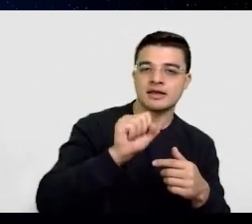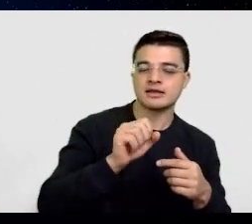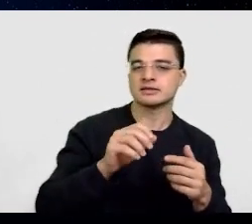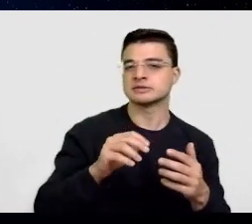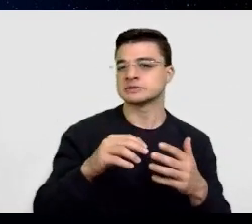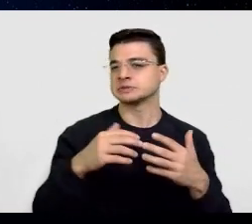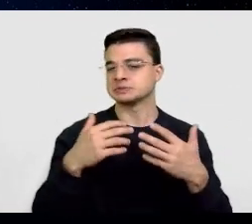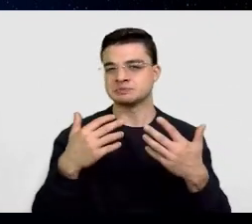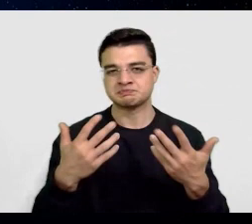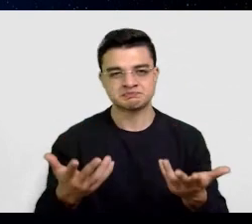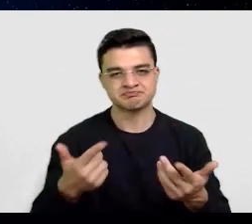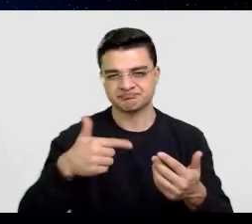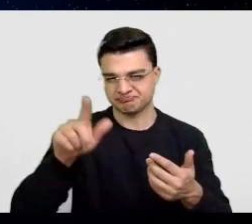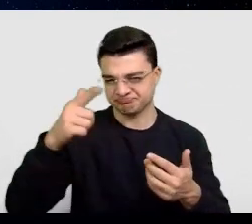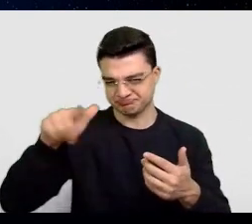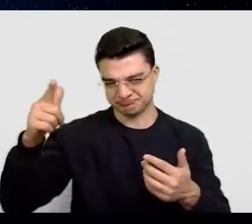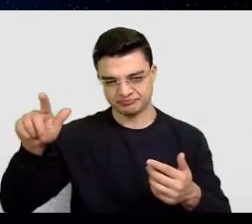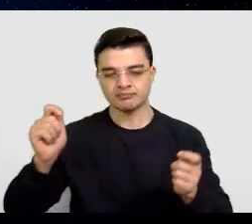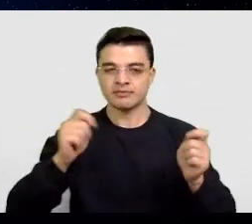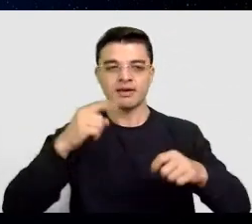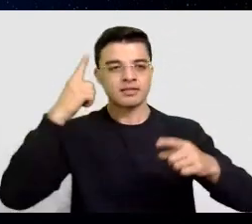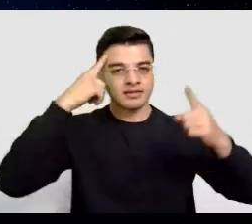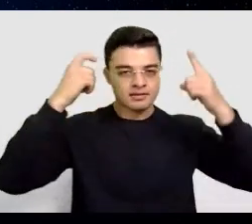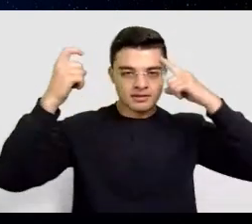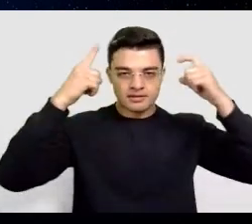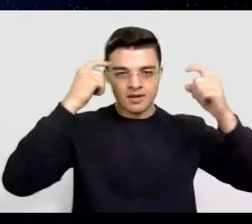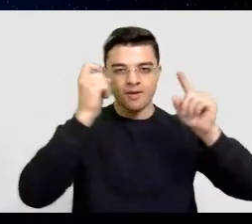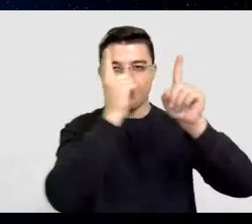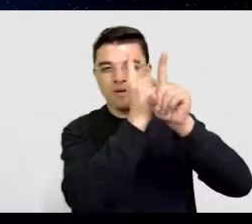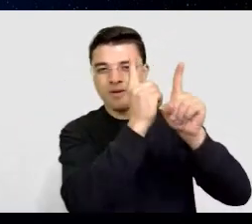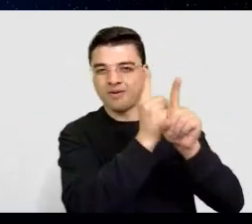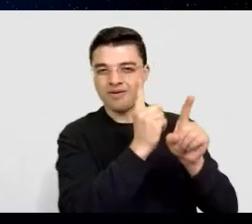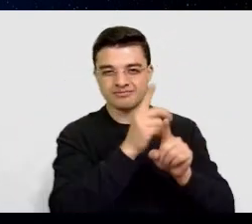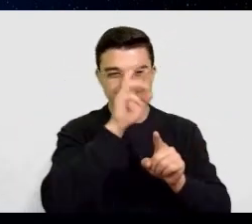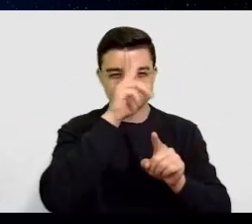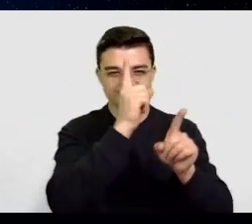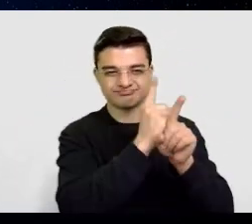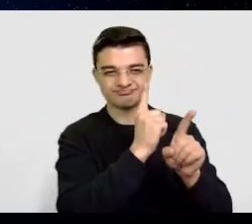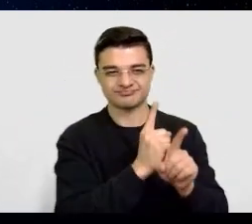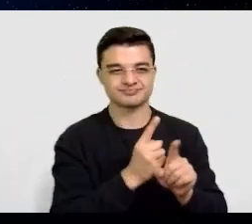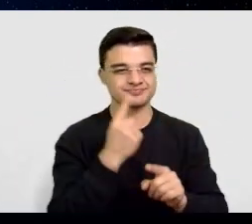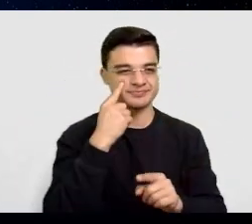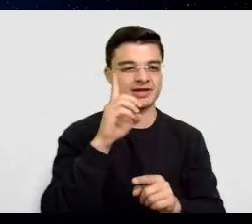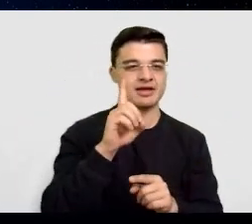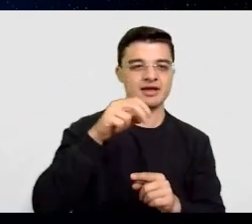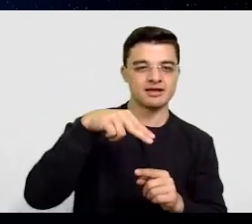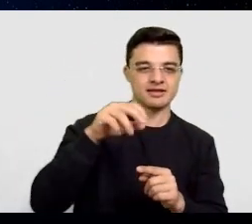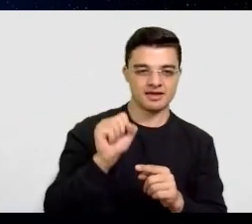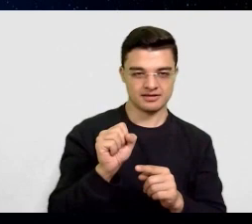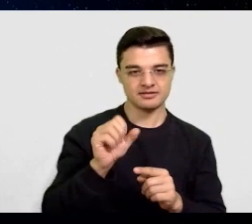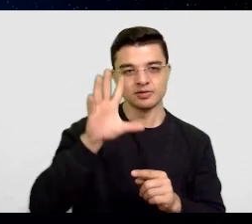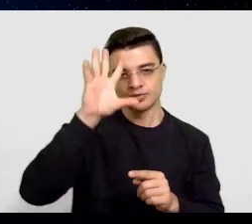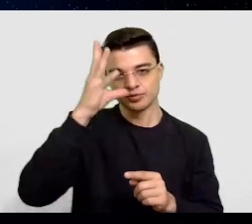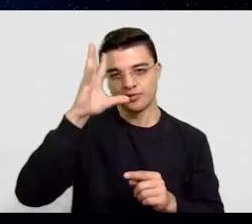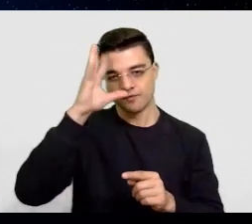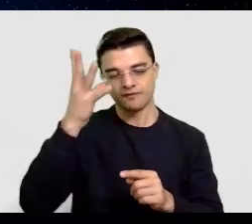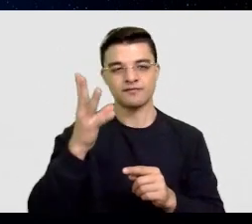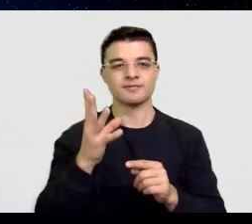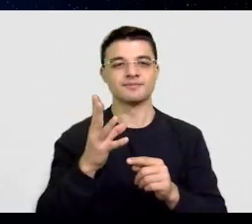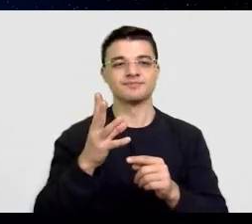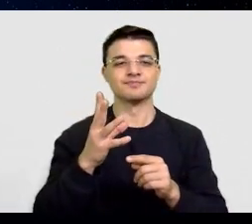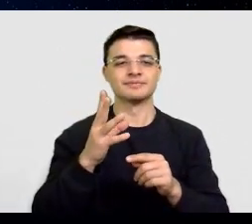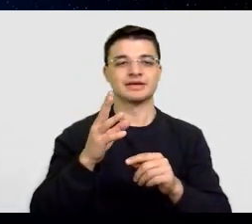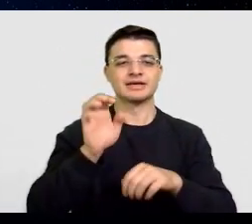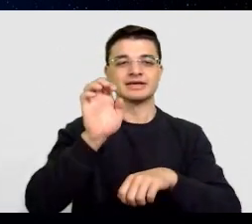Mas aqui eu coloquei algumas ideias de como a gente pode encontrar isso. Então, DNS públicos resolvendo endereços internos, busca por subdomínios